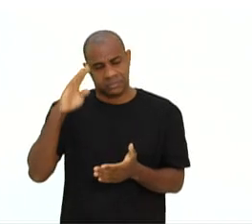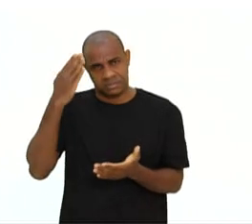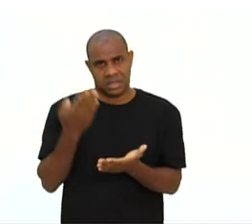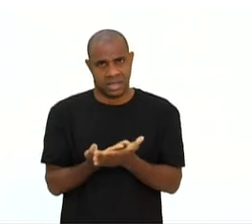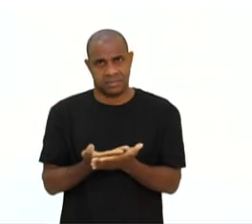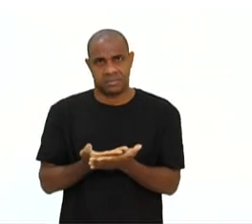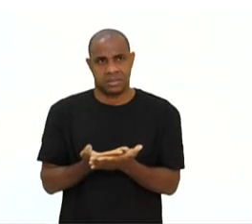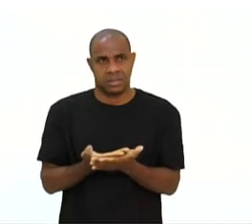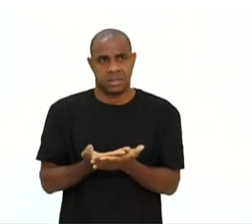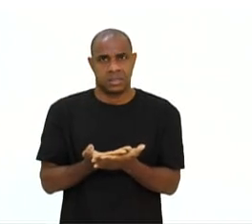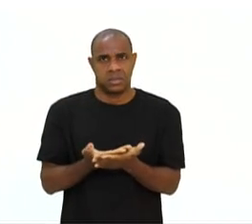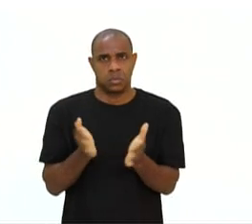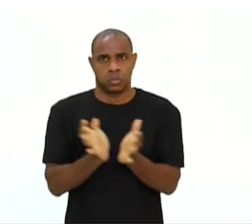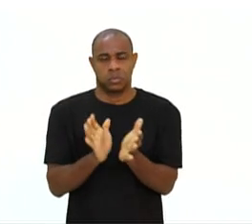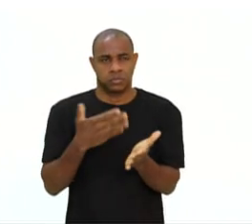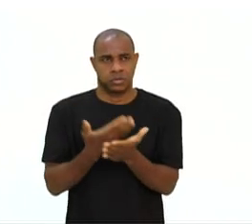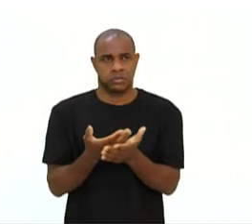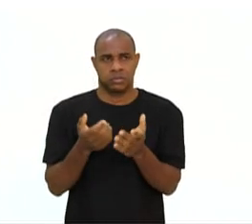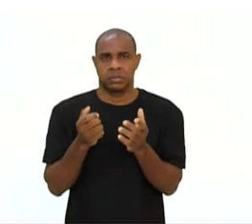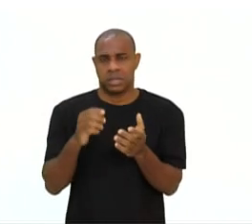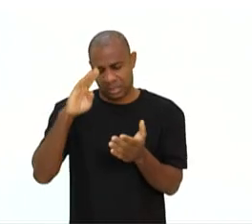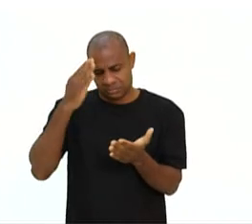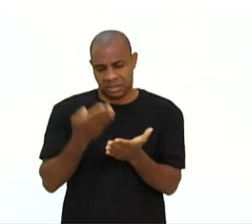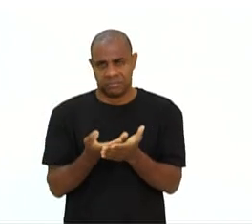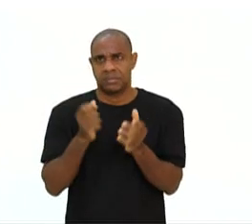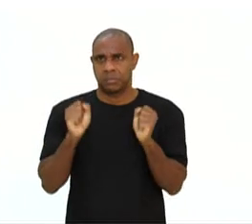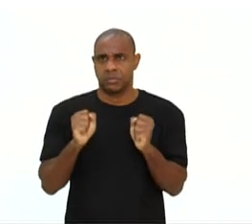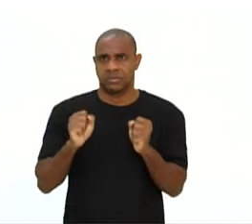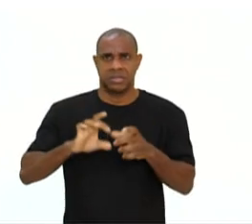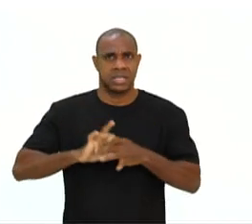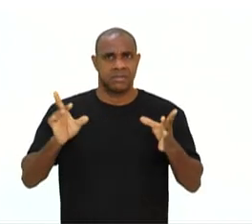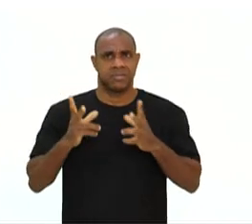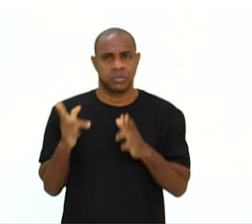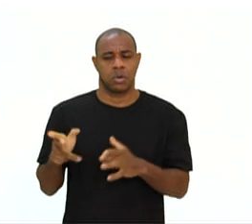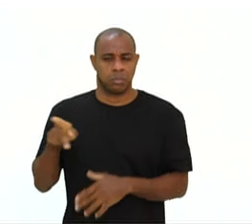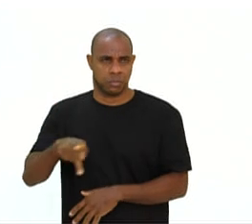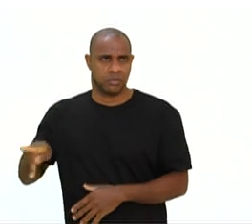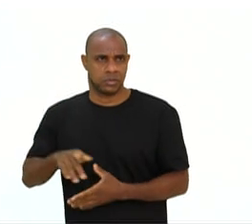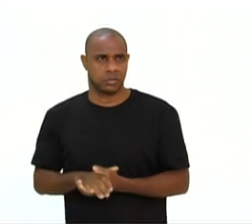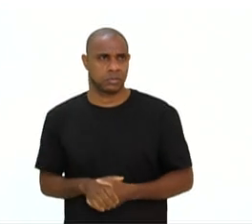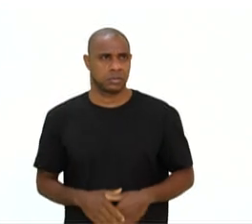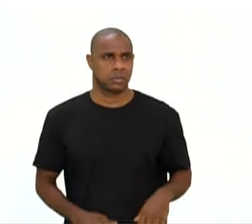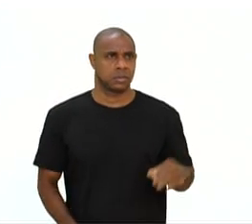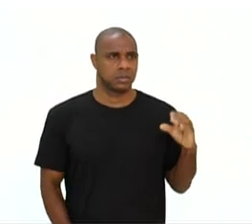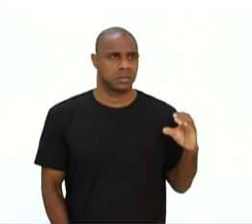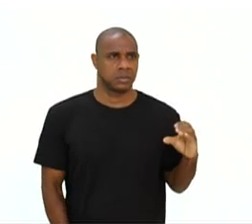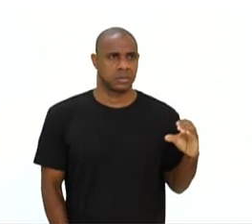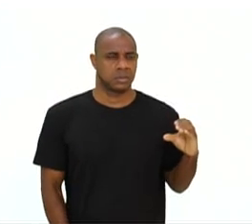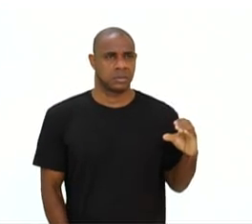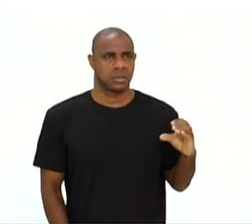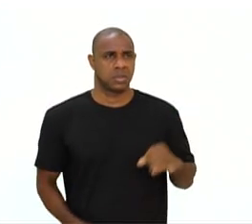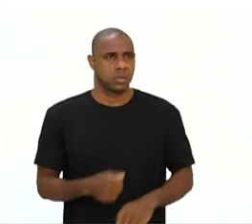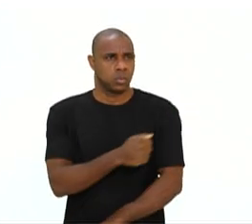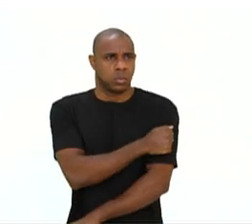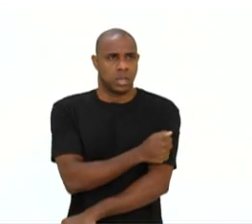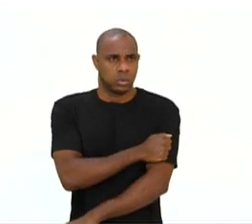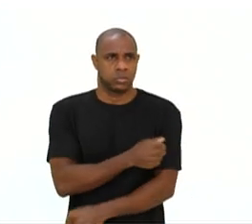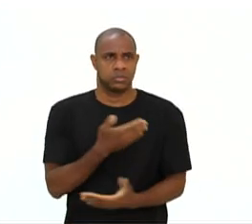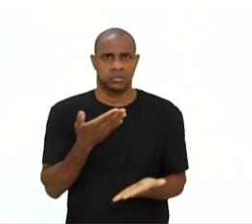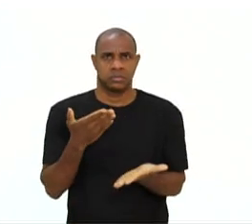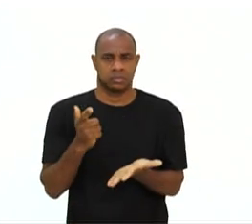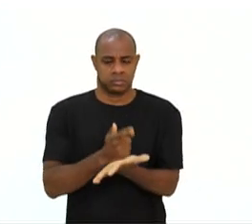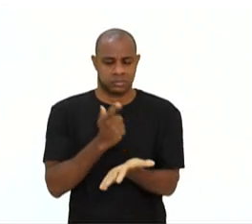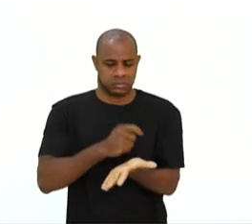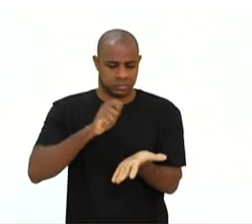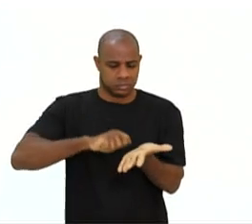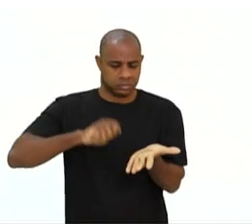o professor. E C, the student writes a page about himself for the assignment. O aluno escreveu uma página